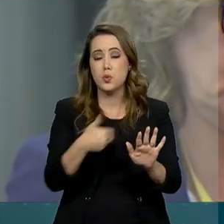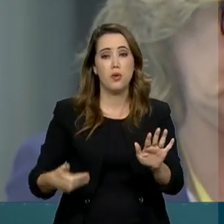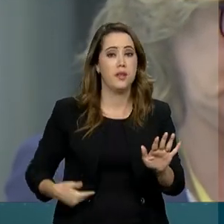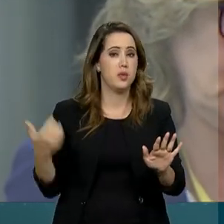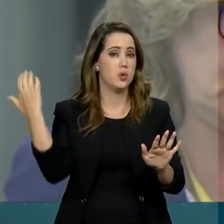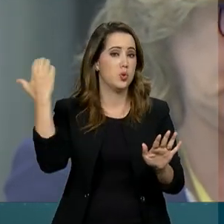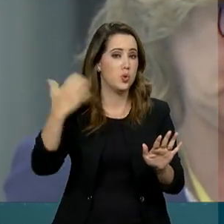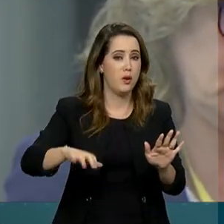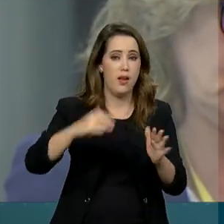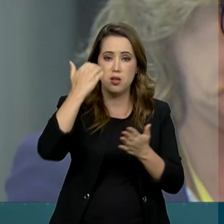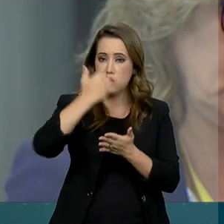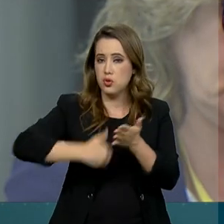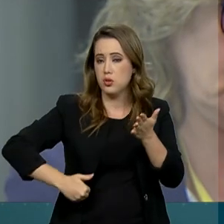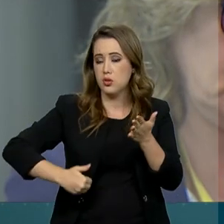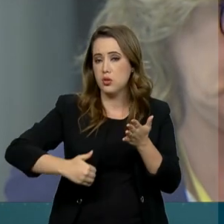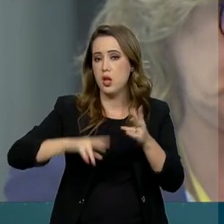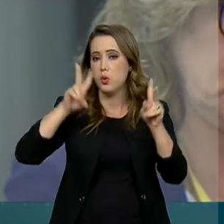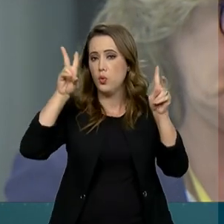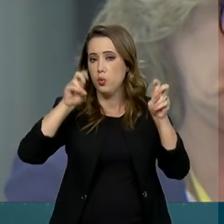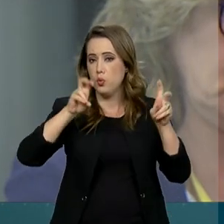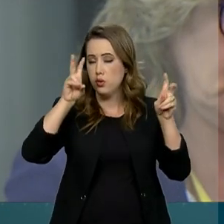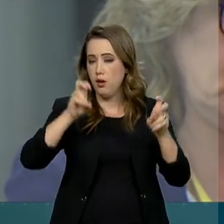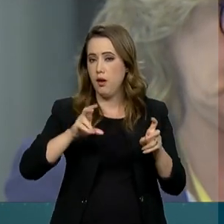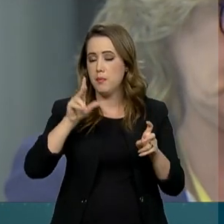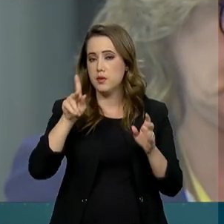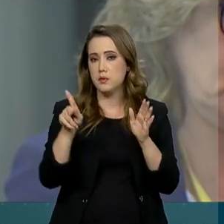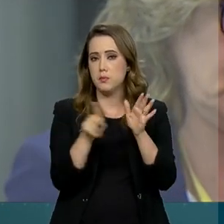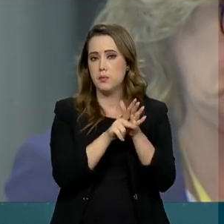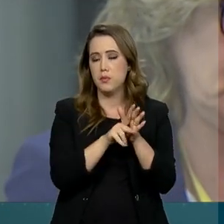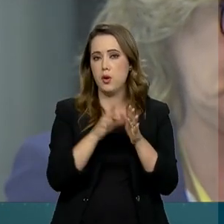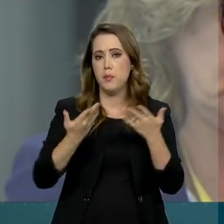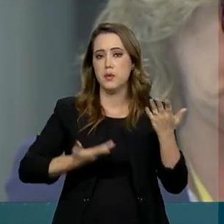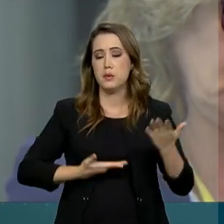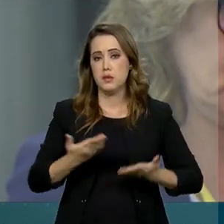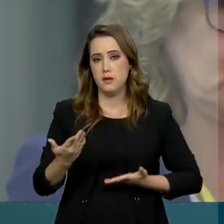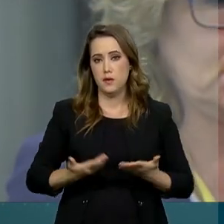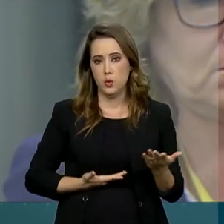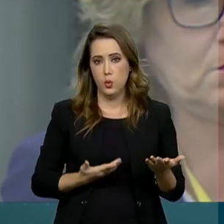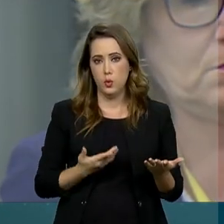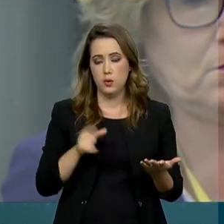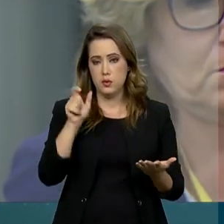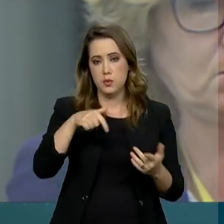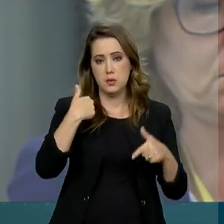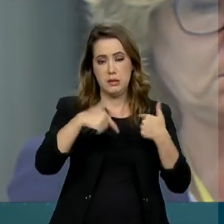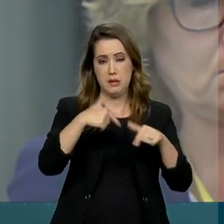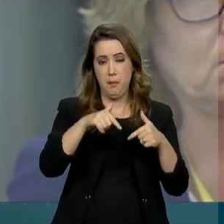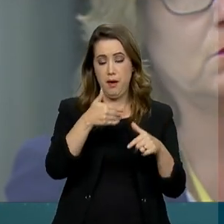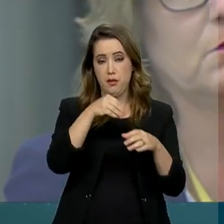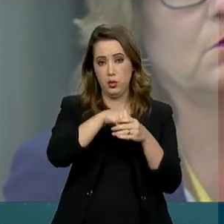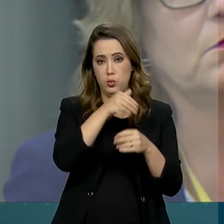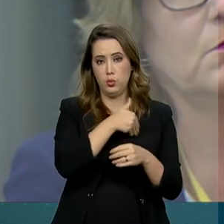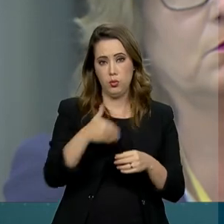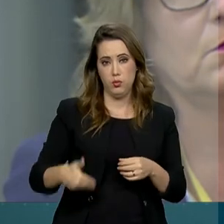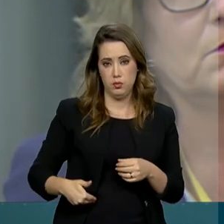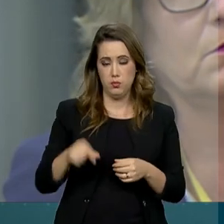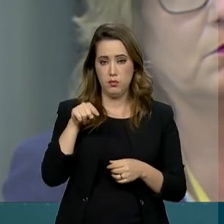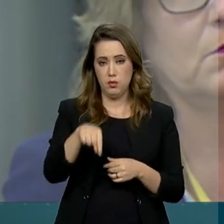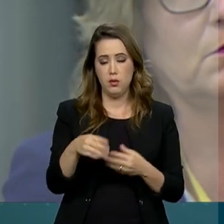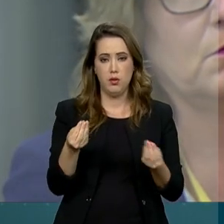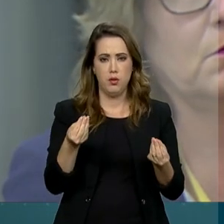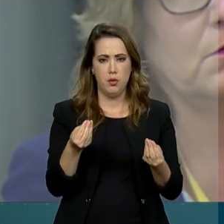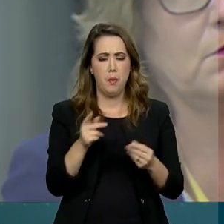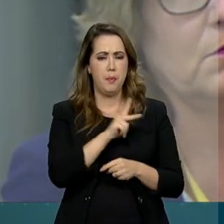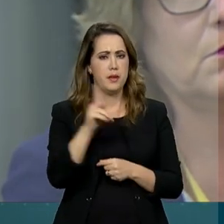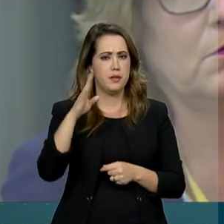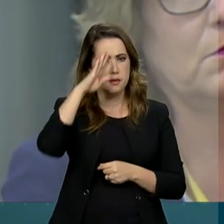querem a retirada dos assuntos relacionados aos servidores estaduais da reforma a pergunta o presidente vai